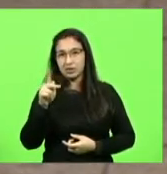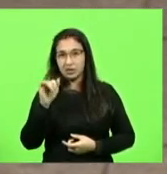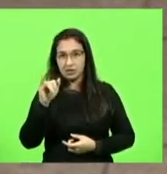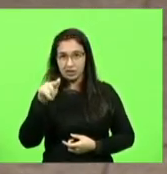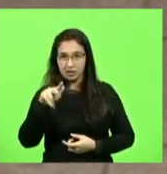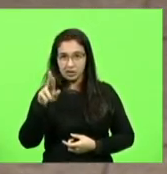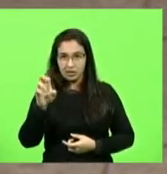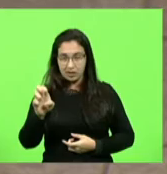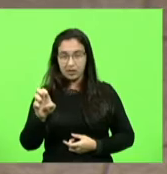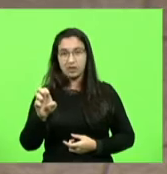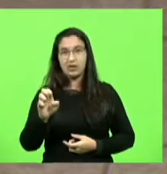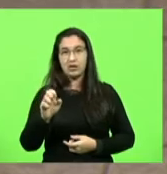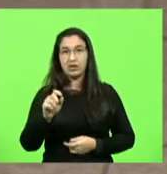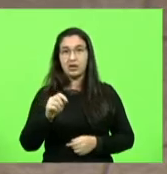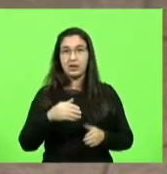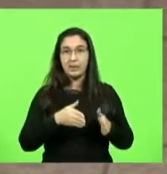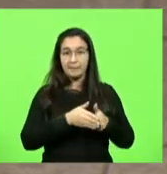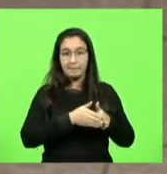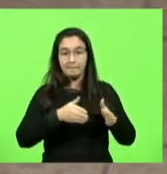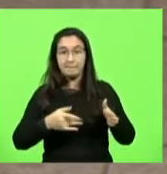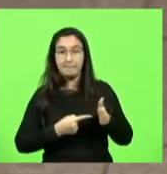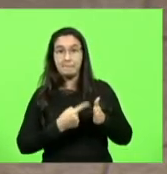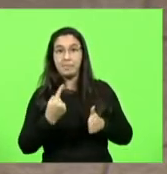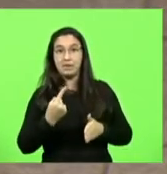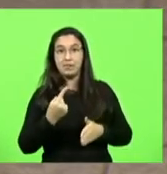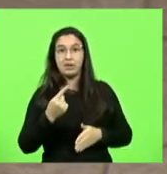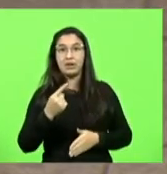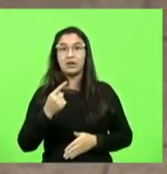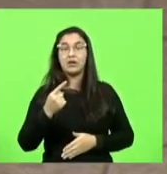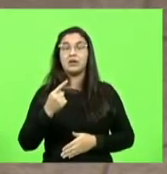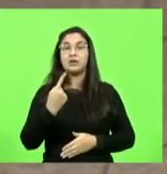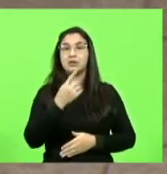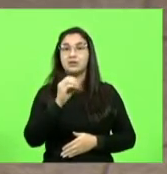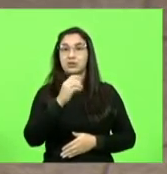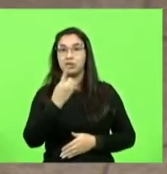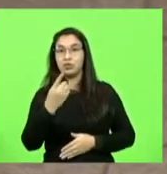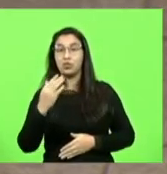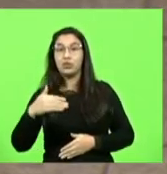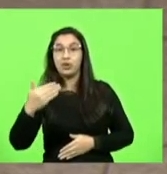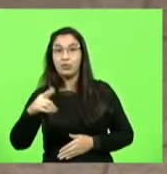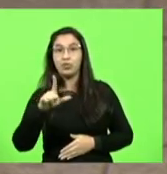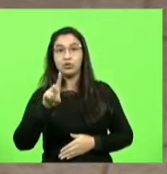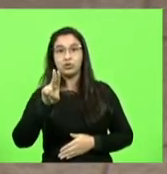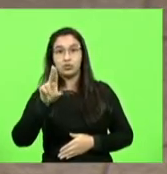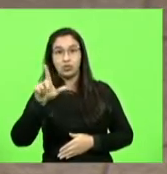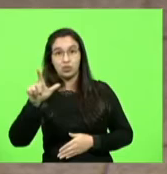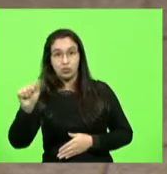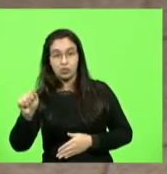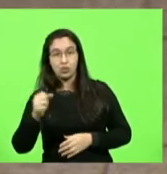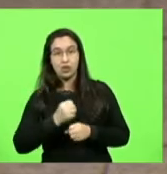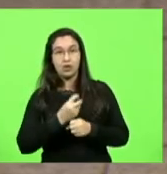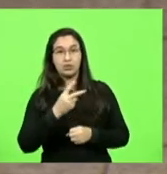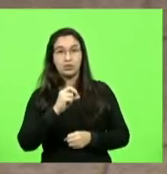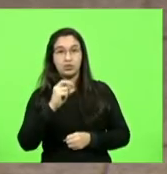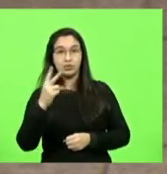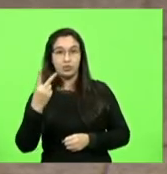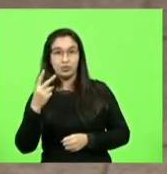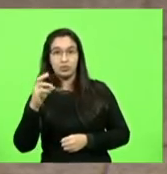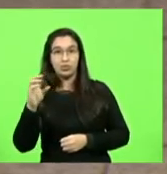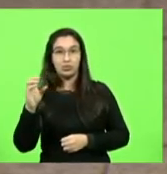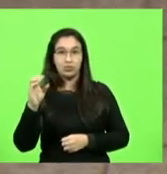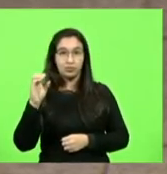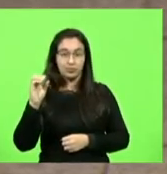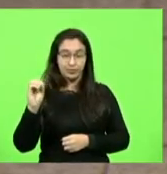teve outra parte que foi continuada pelo Lula, depois de 2002, e terminado com